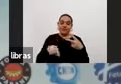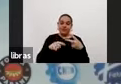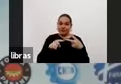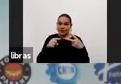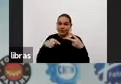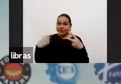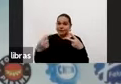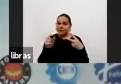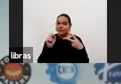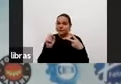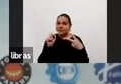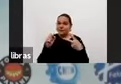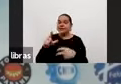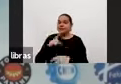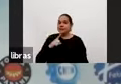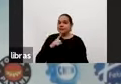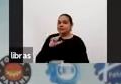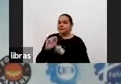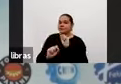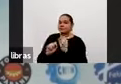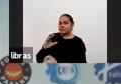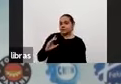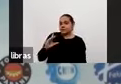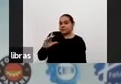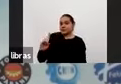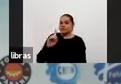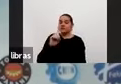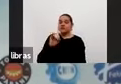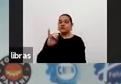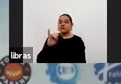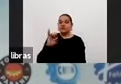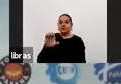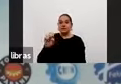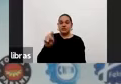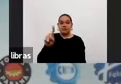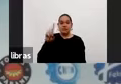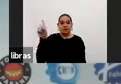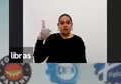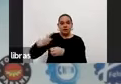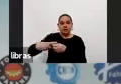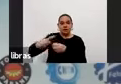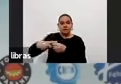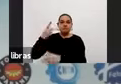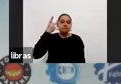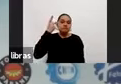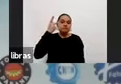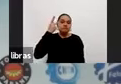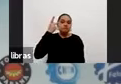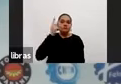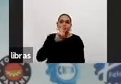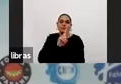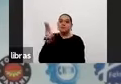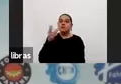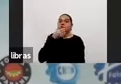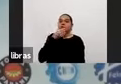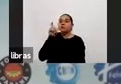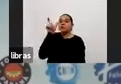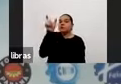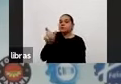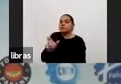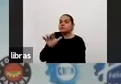o coordenador do Diese São Paulo, o Fausto Augusto